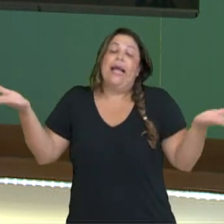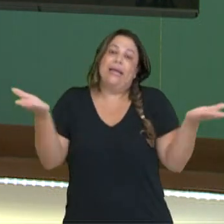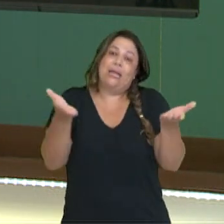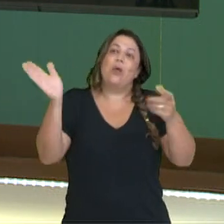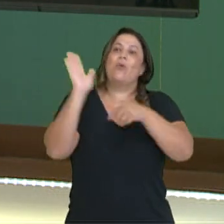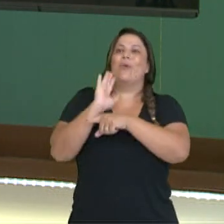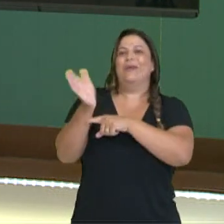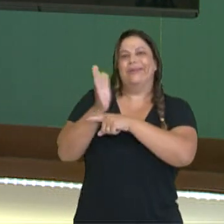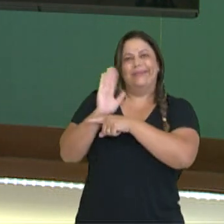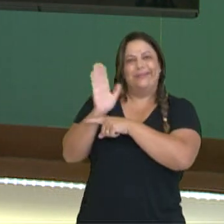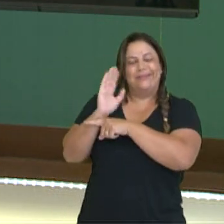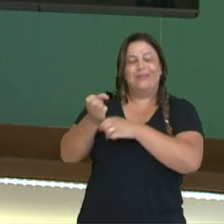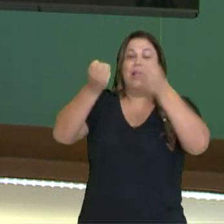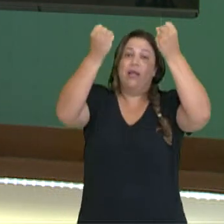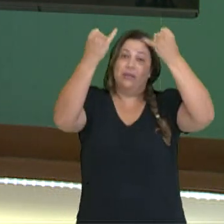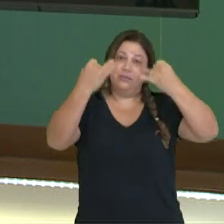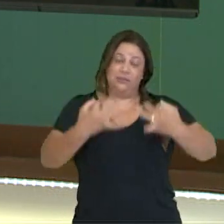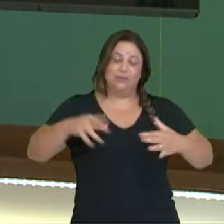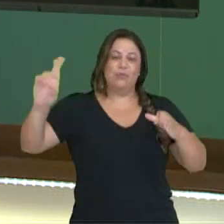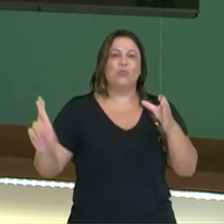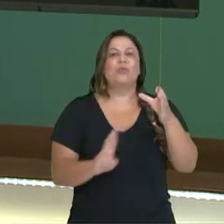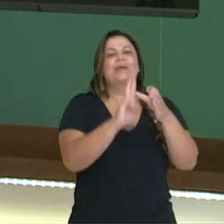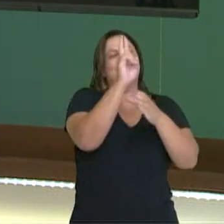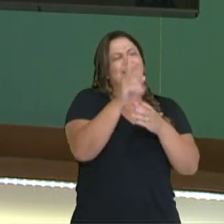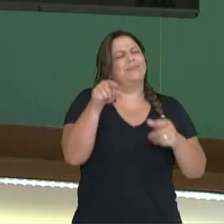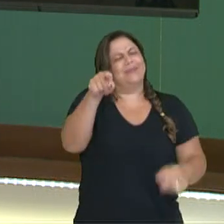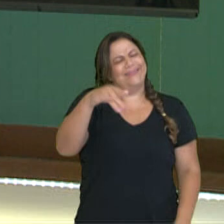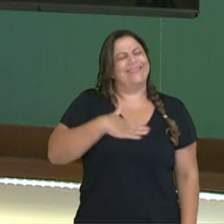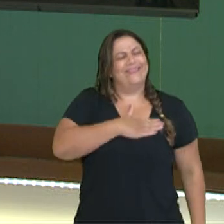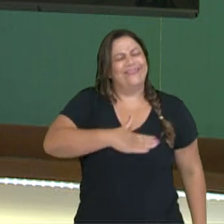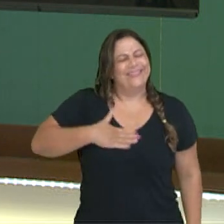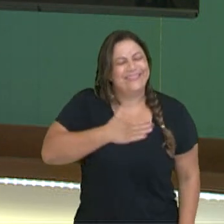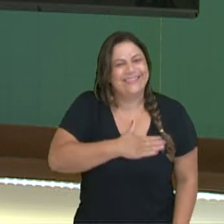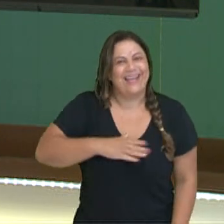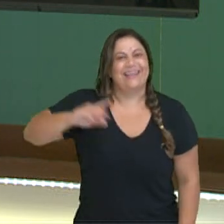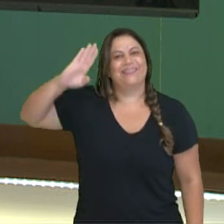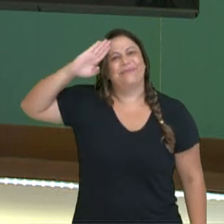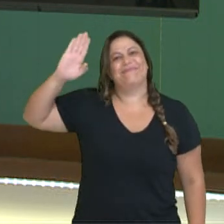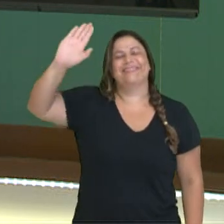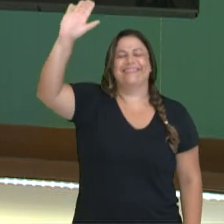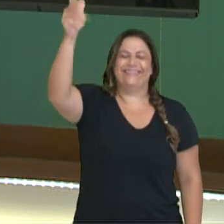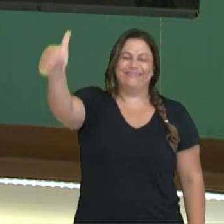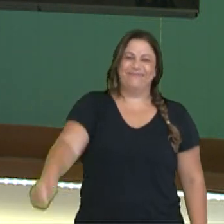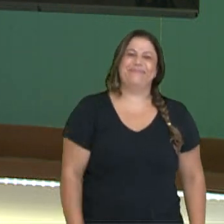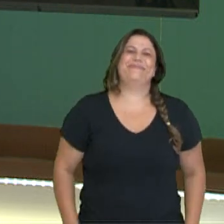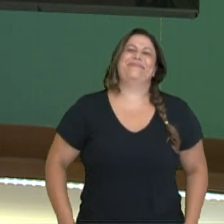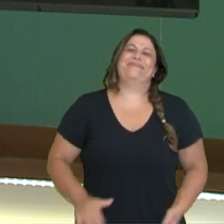pouco sobre Renascimento. Espero que vocês tenham gostado muito. Até breve. Tchau!